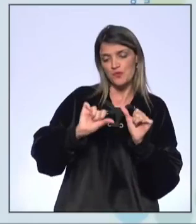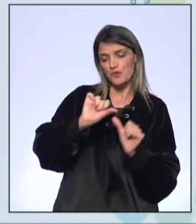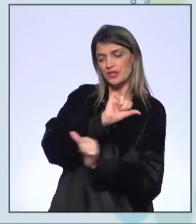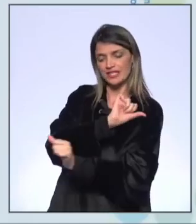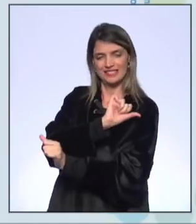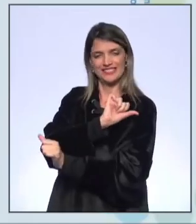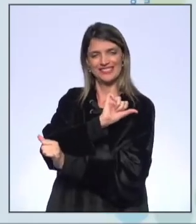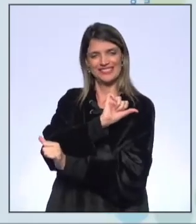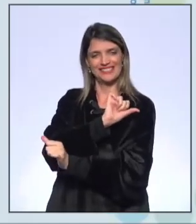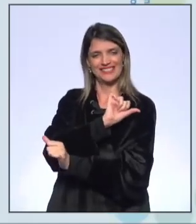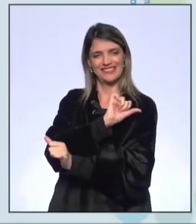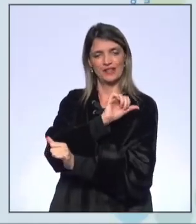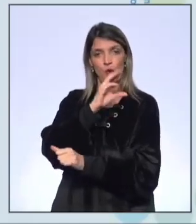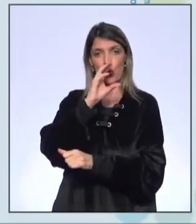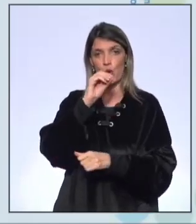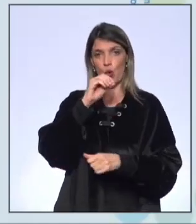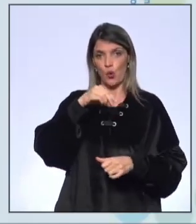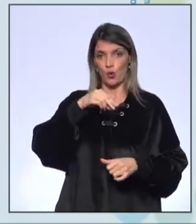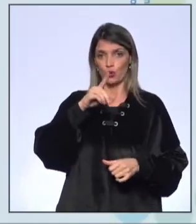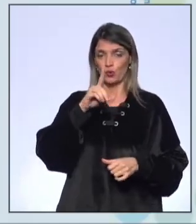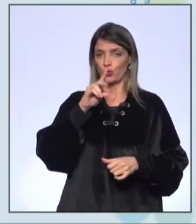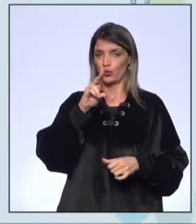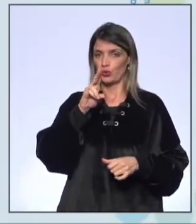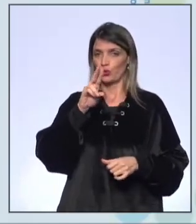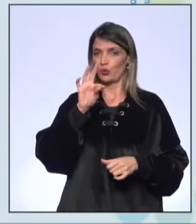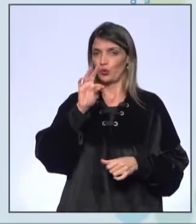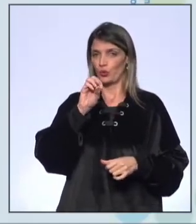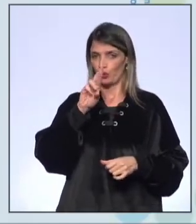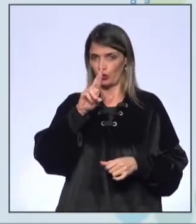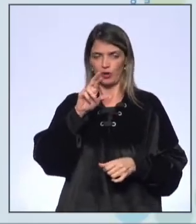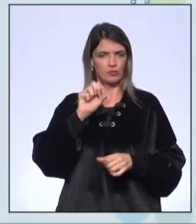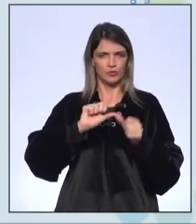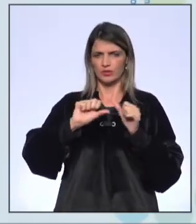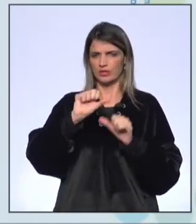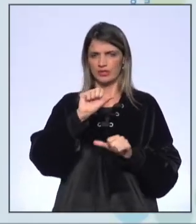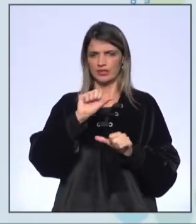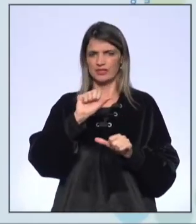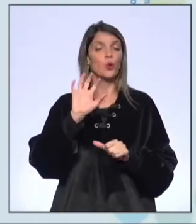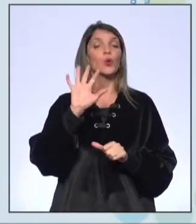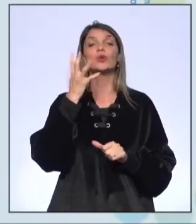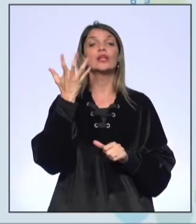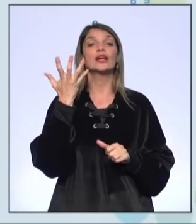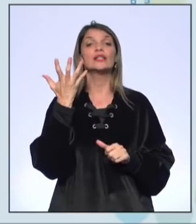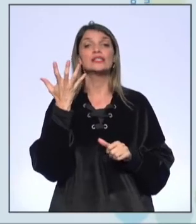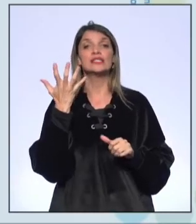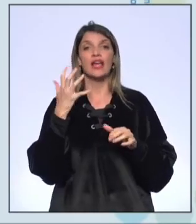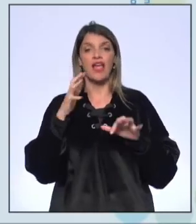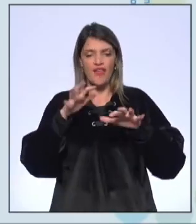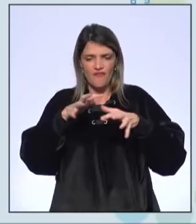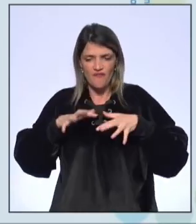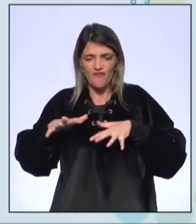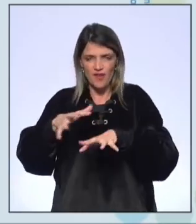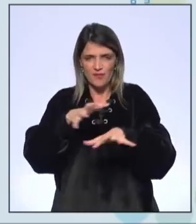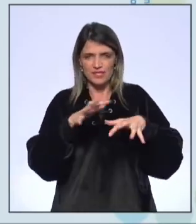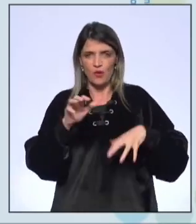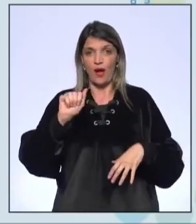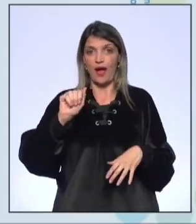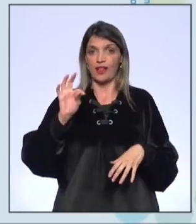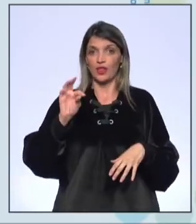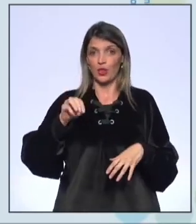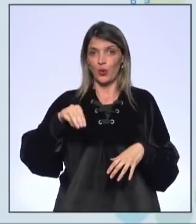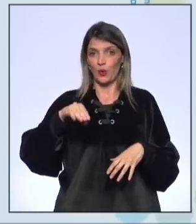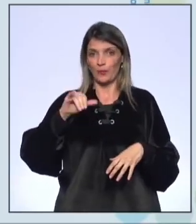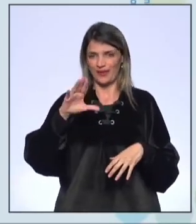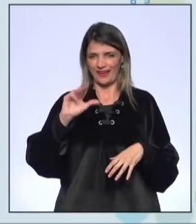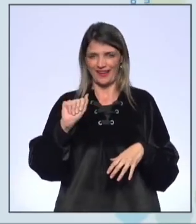nos condutores. Essa transferência ocorre através das vibrações atômicas, pessoal. Lembra lá? Então, você